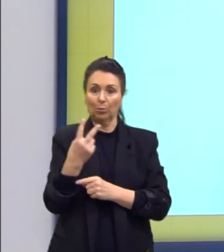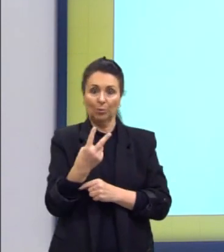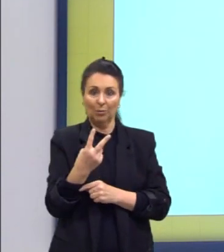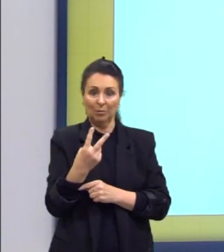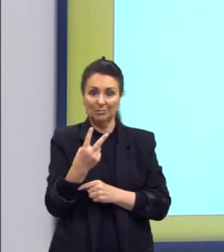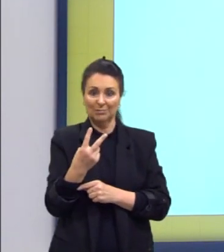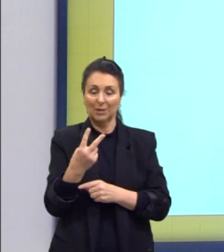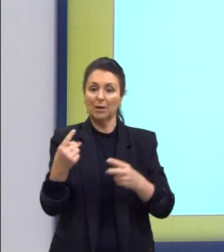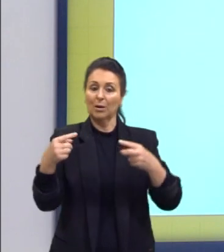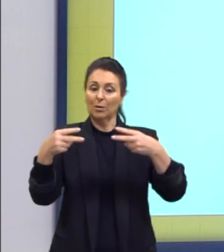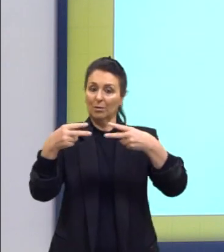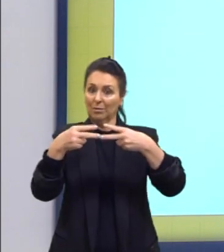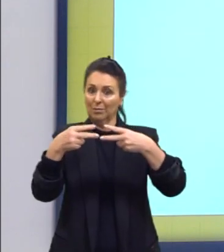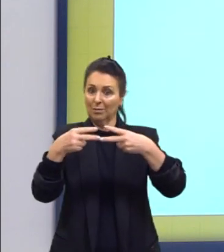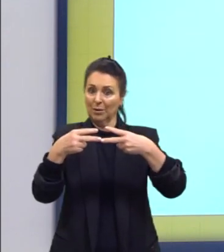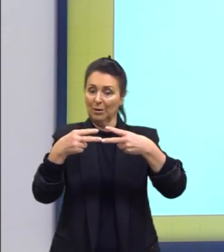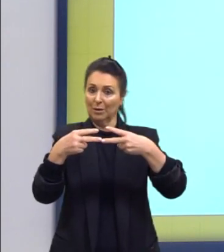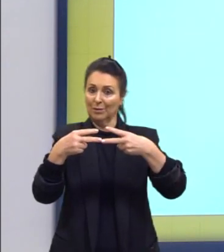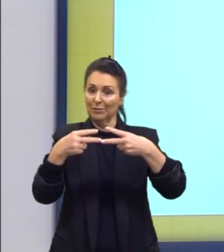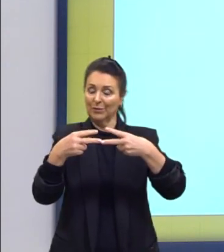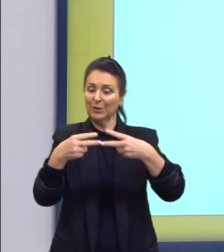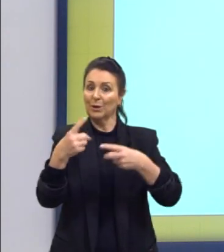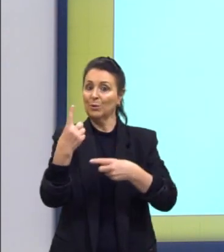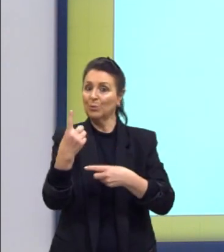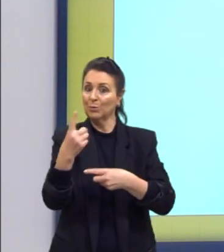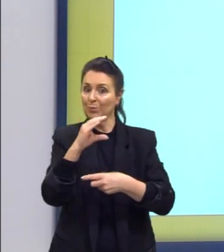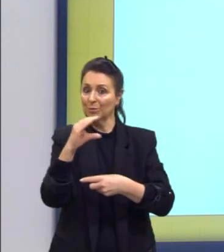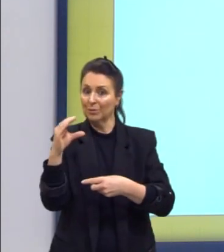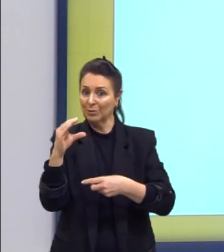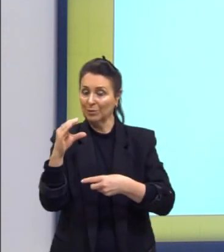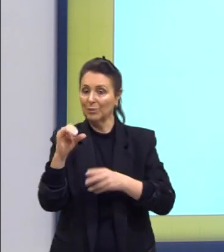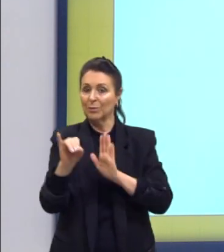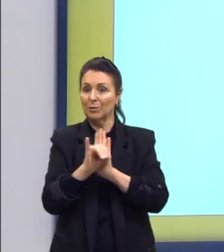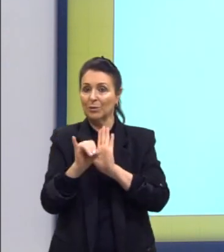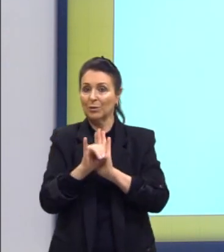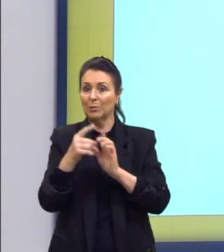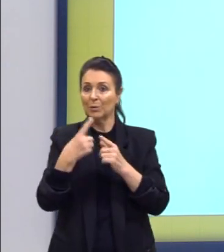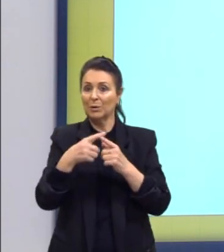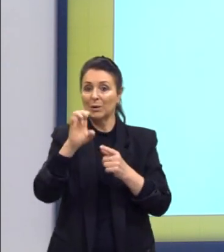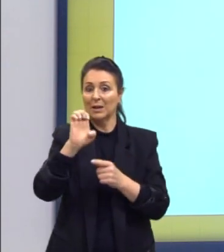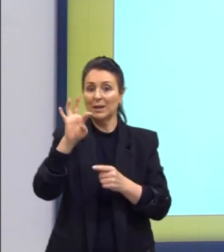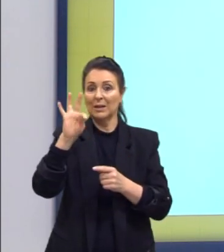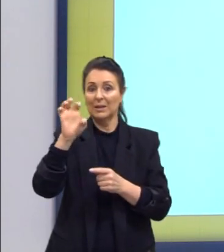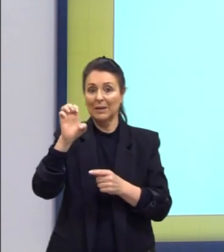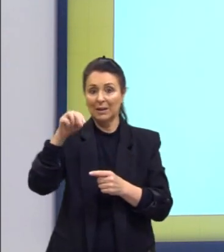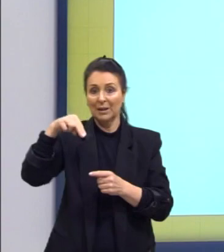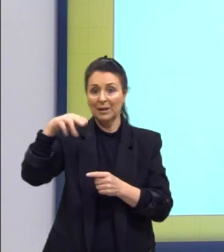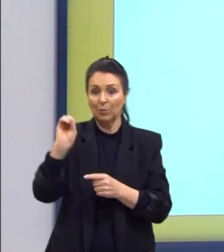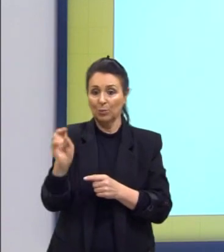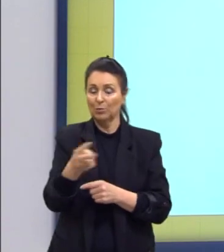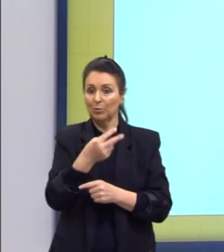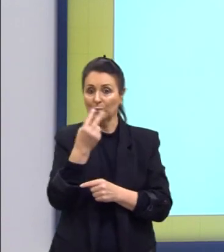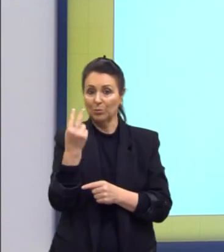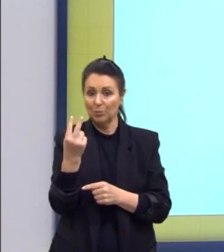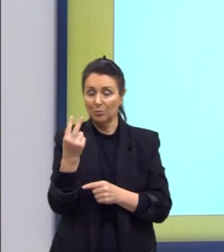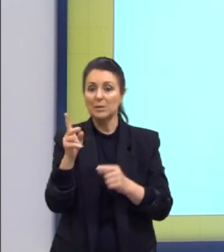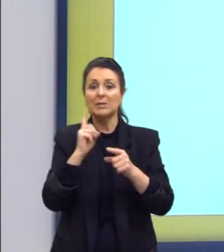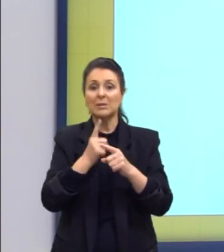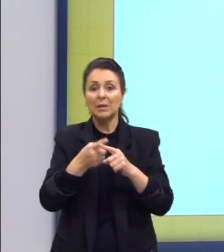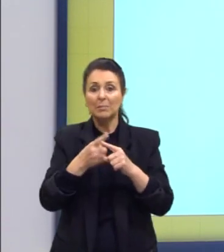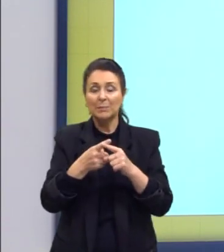a dupla ligação também vai tá no carbono então eu não preciso identificar porque um eterno né quando eu tenho dois ele vai estar sempre no